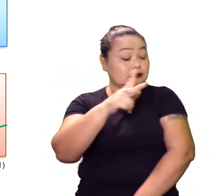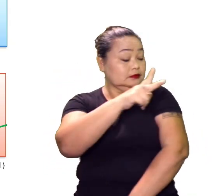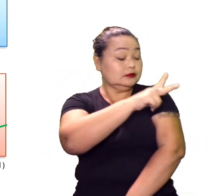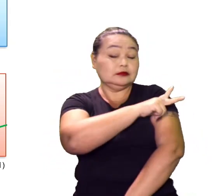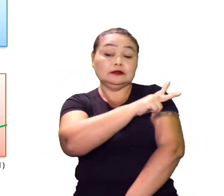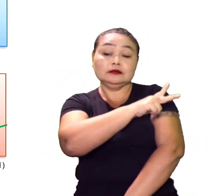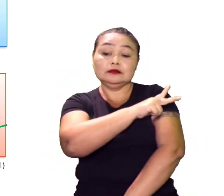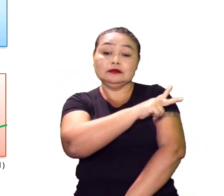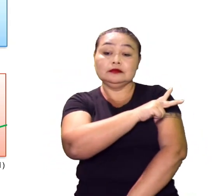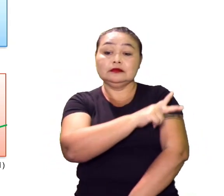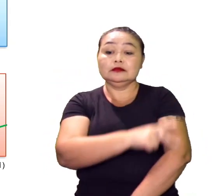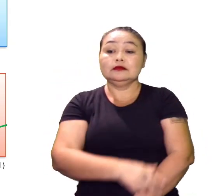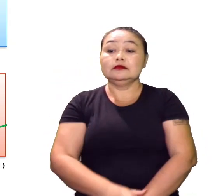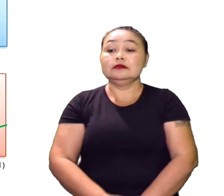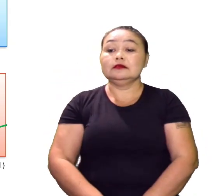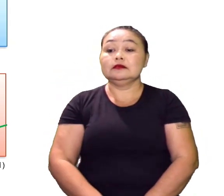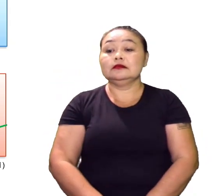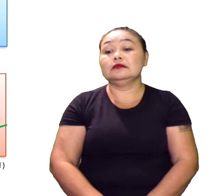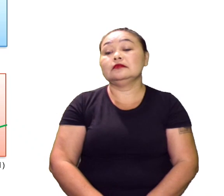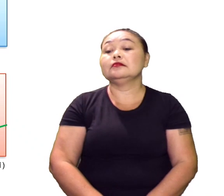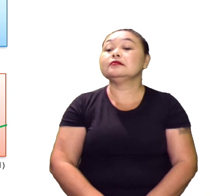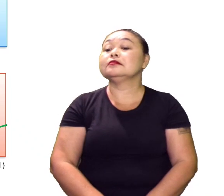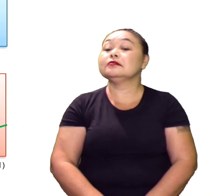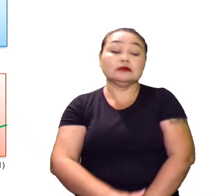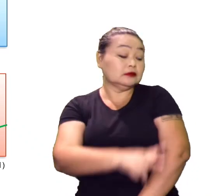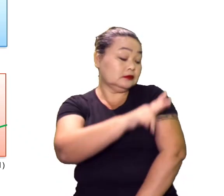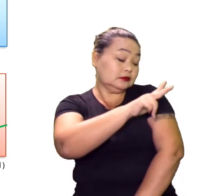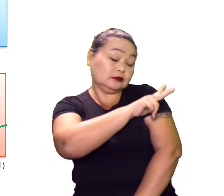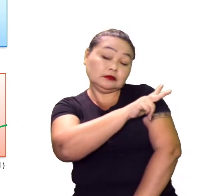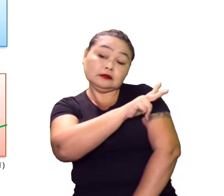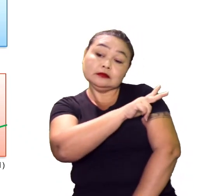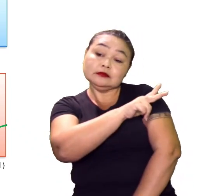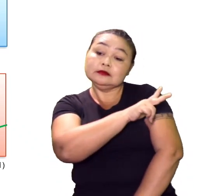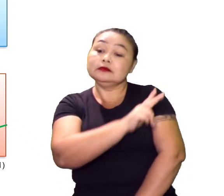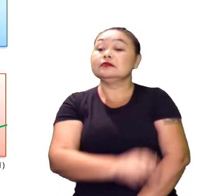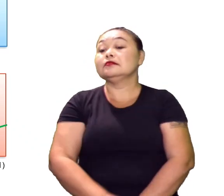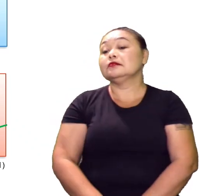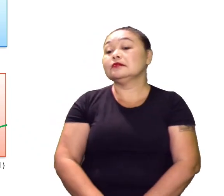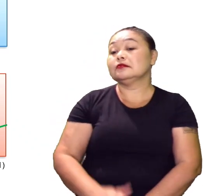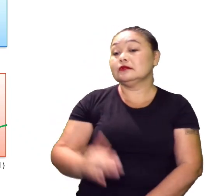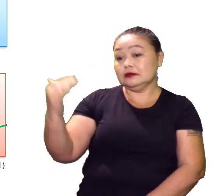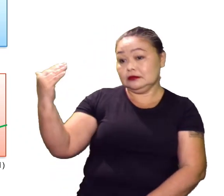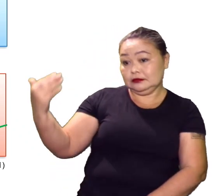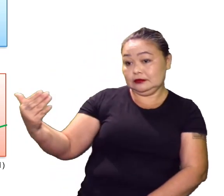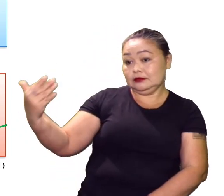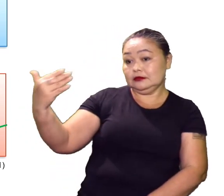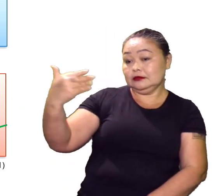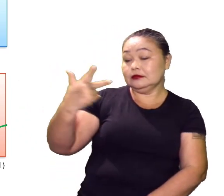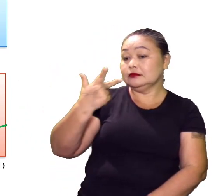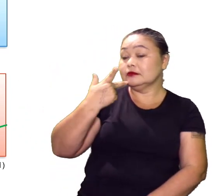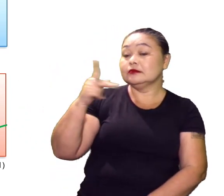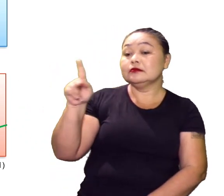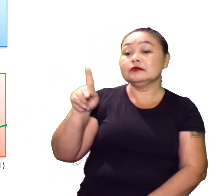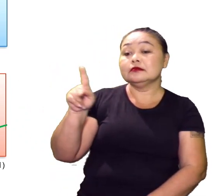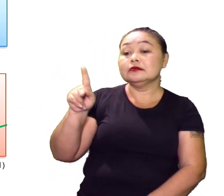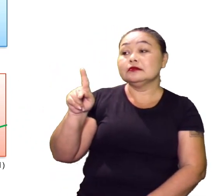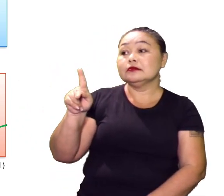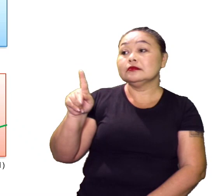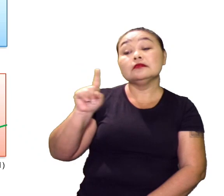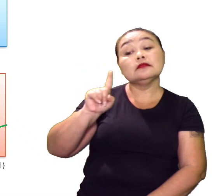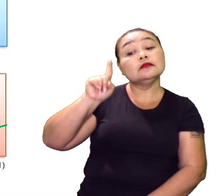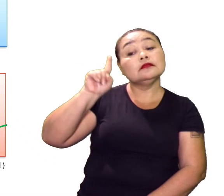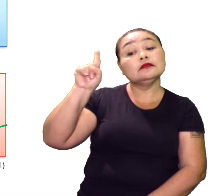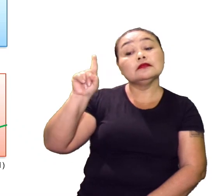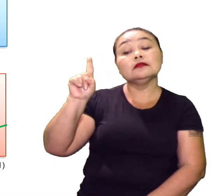né? Começo de Rondônia. Quando você vem de Vilhena, galera, o que o professor falou? Que lá